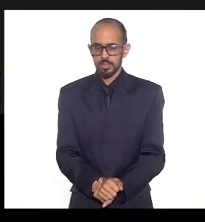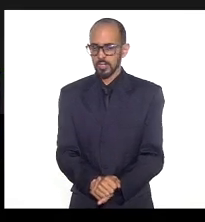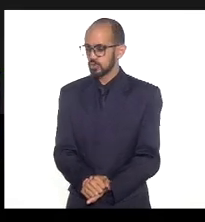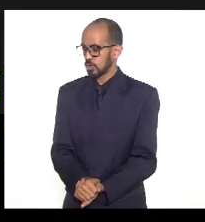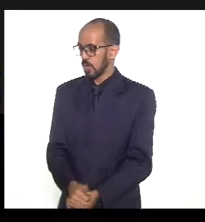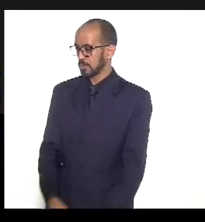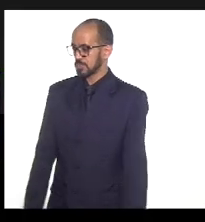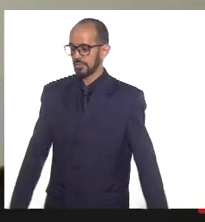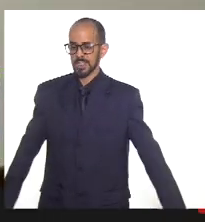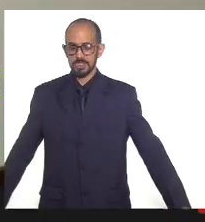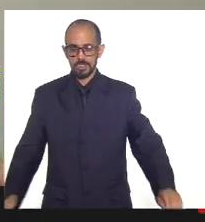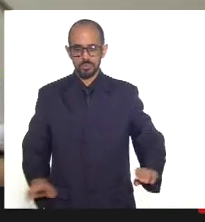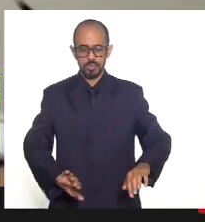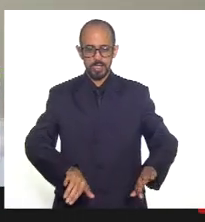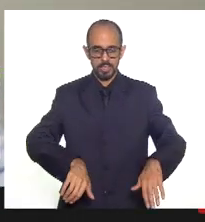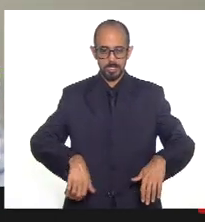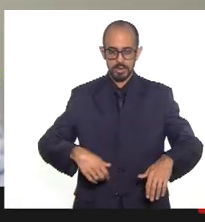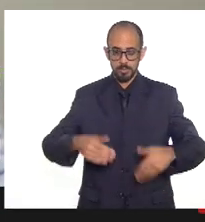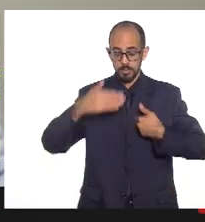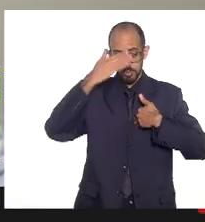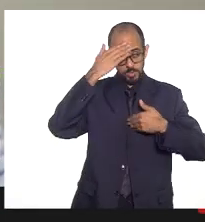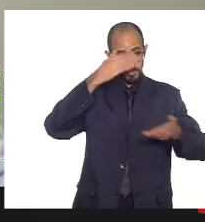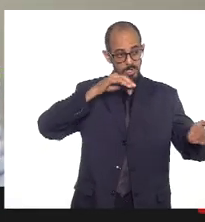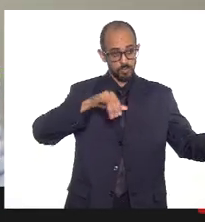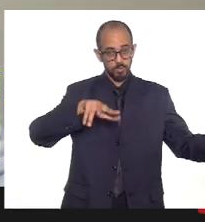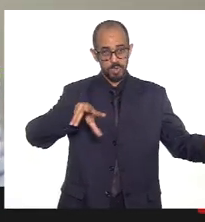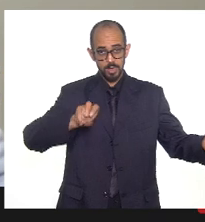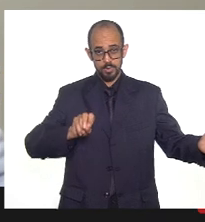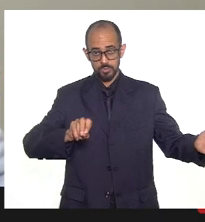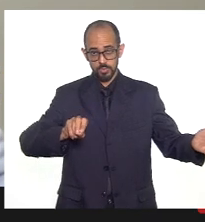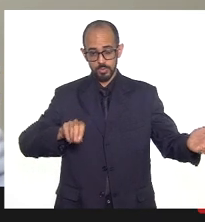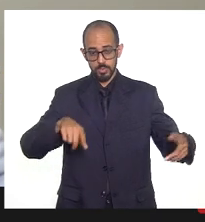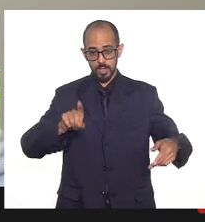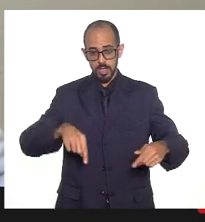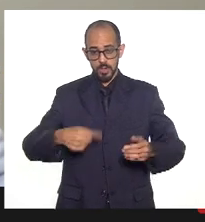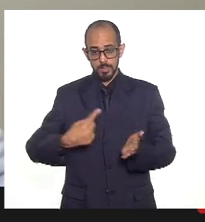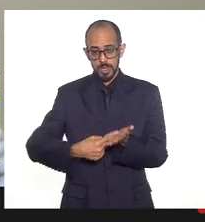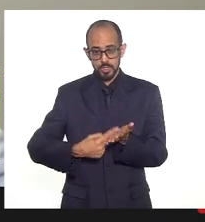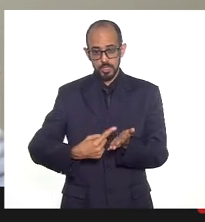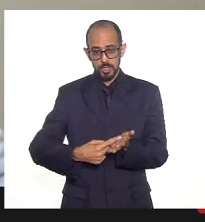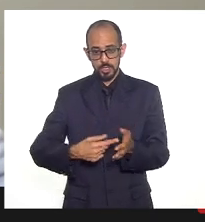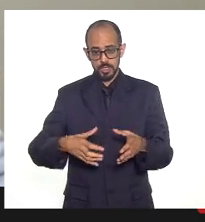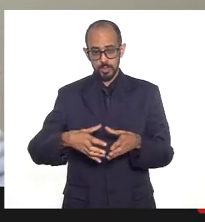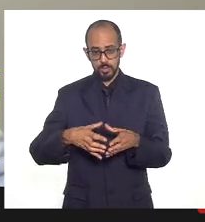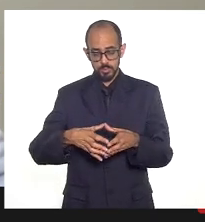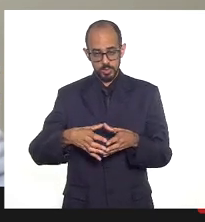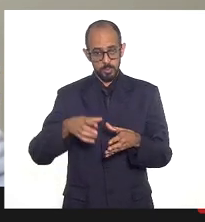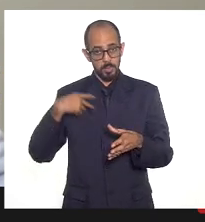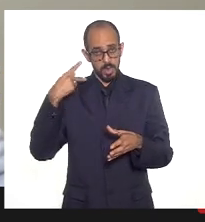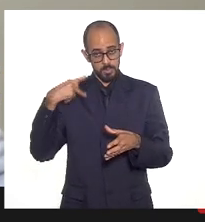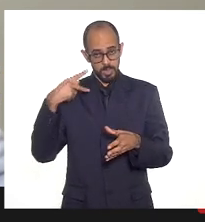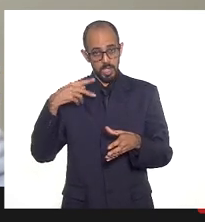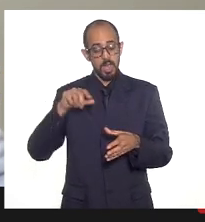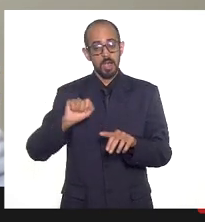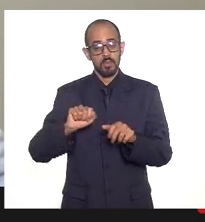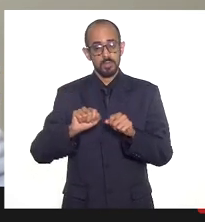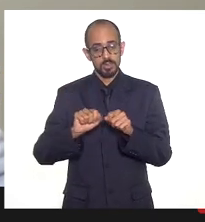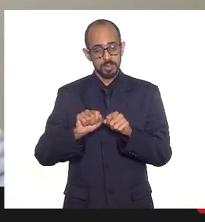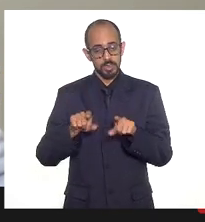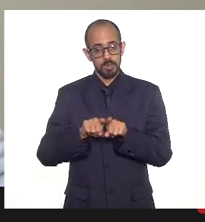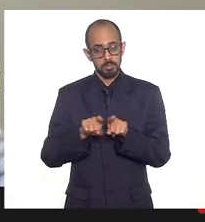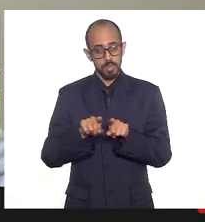Obrigado, deputado Flávio Serafini. Inclusive, já é uma agenda da frente, e Vossa Excelência lembra, fazer uma reunião com o deputado André